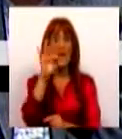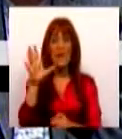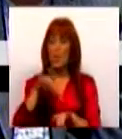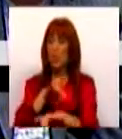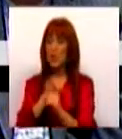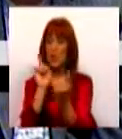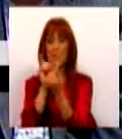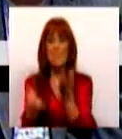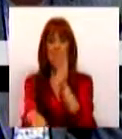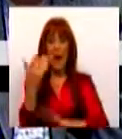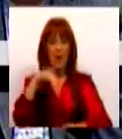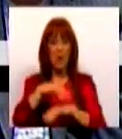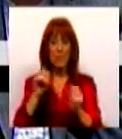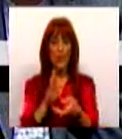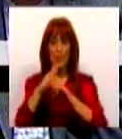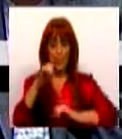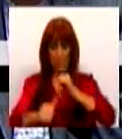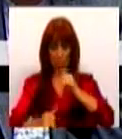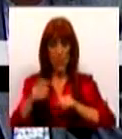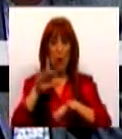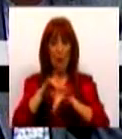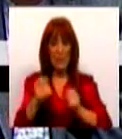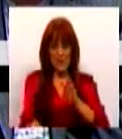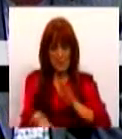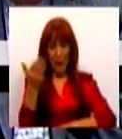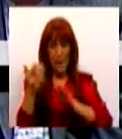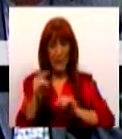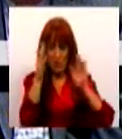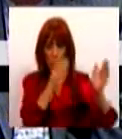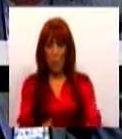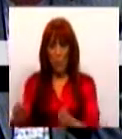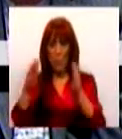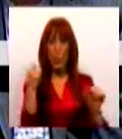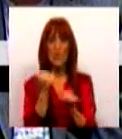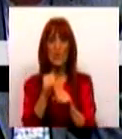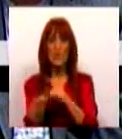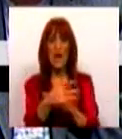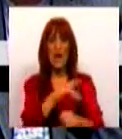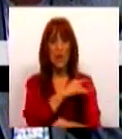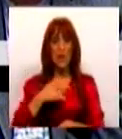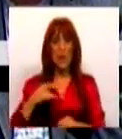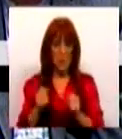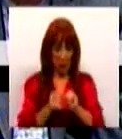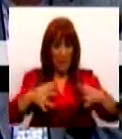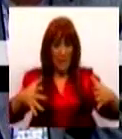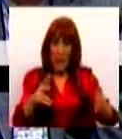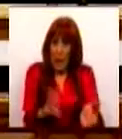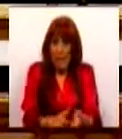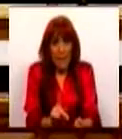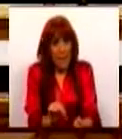consultas nos hospitais, mais intervenções cirúrgicas nos hospitais e a produção no Serviço Nacional de Saúde aumentou. Esta é a